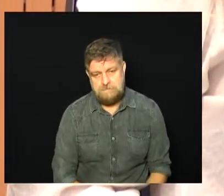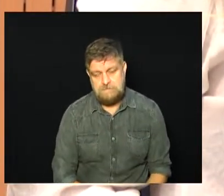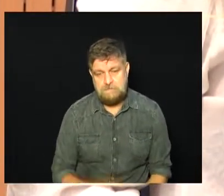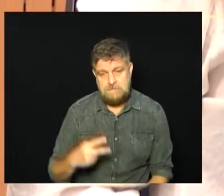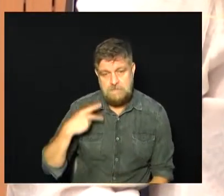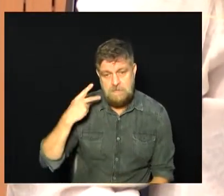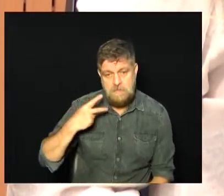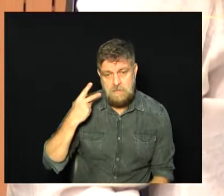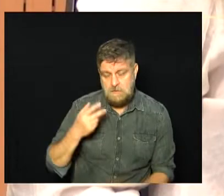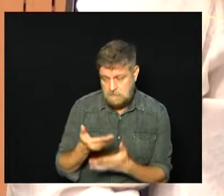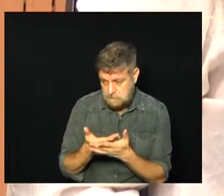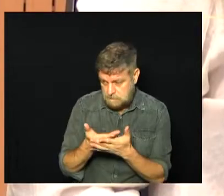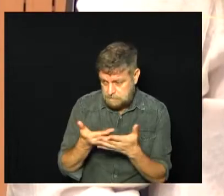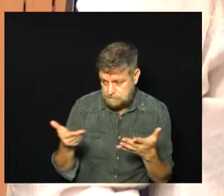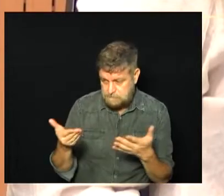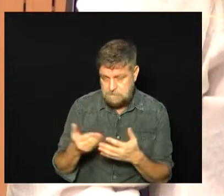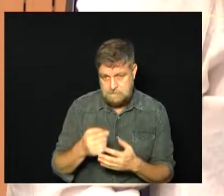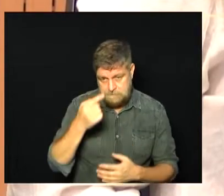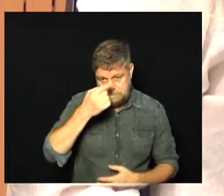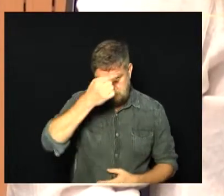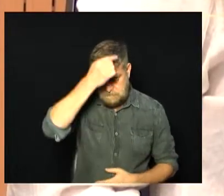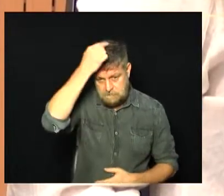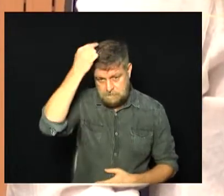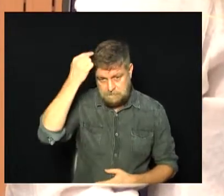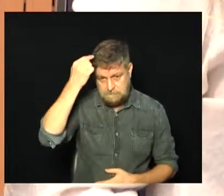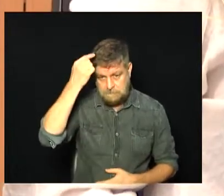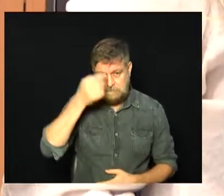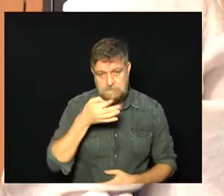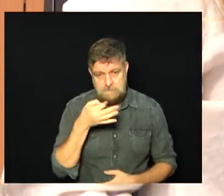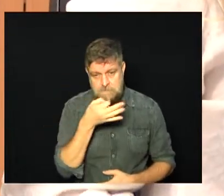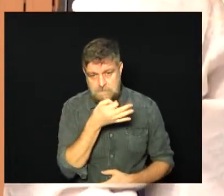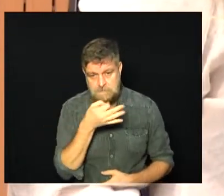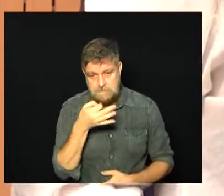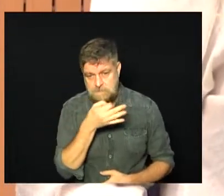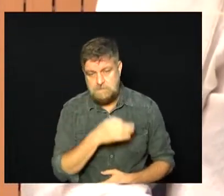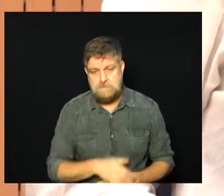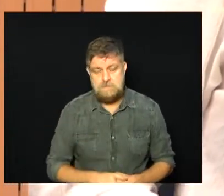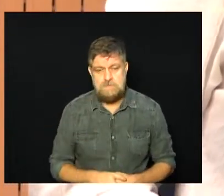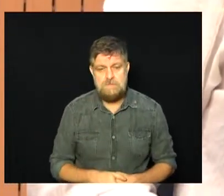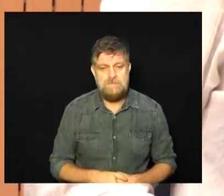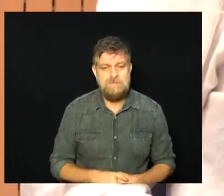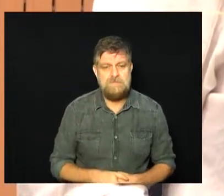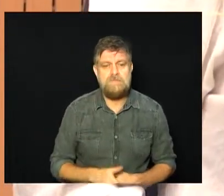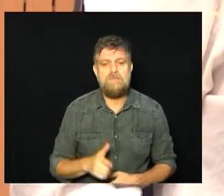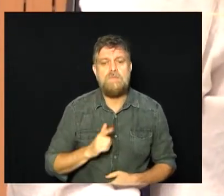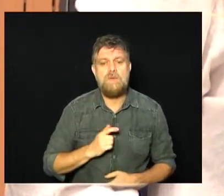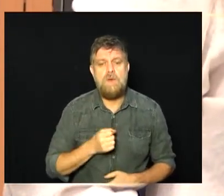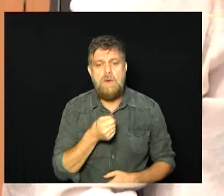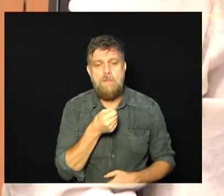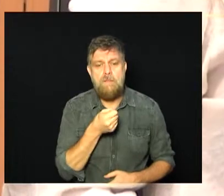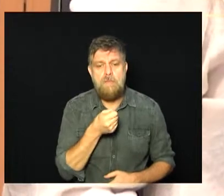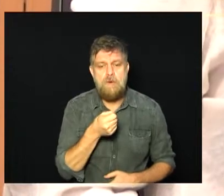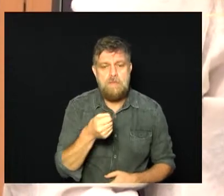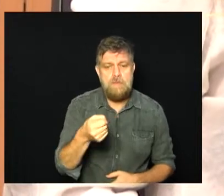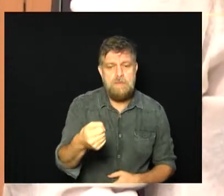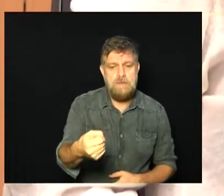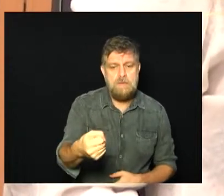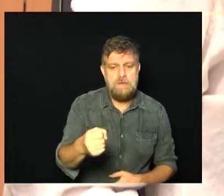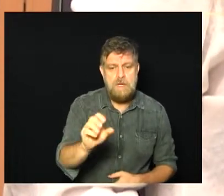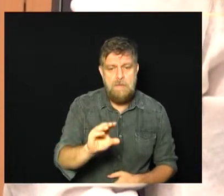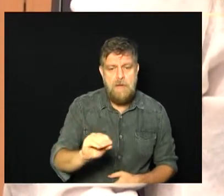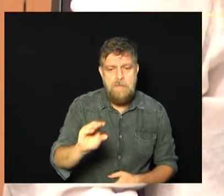aqui presentes. Paulo Gaspar se manifestou. Por favor, um microfone.